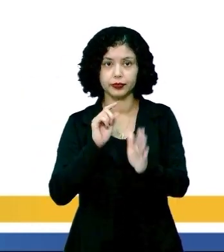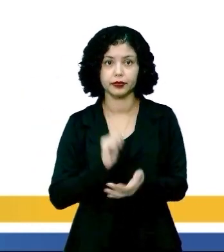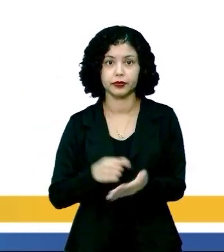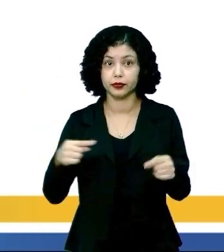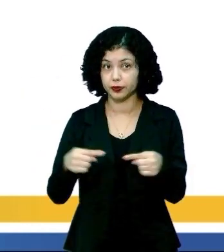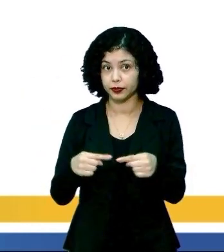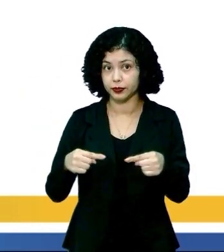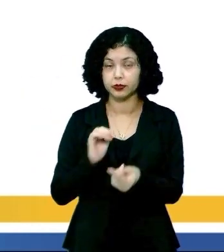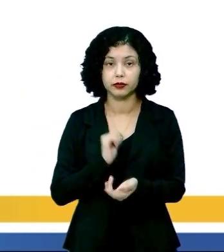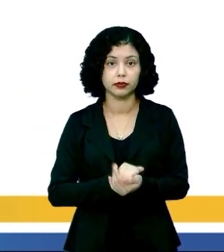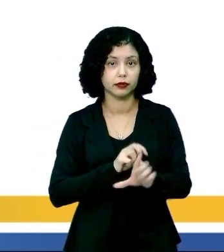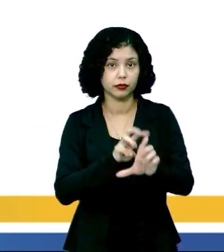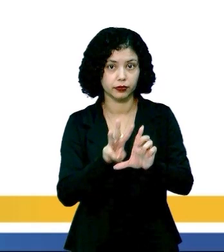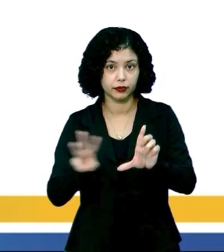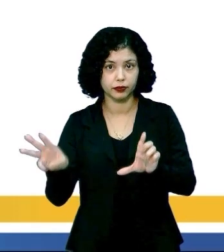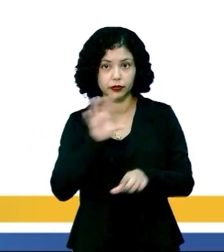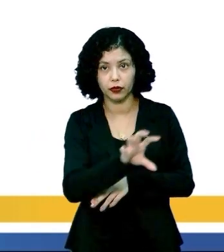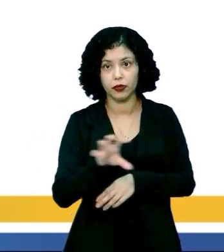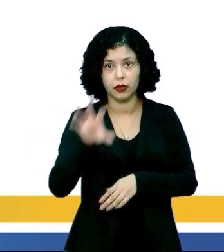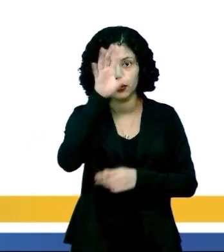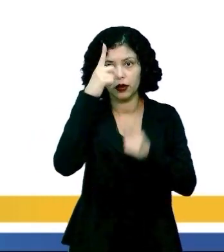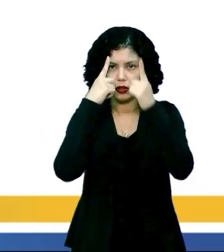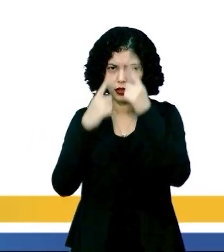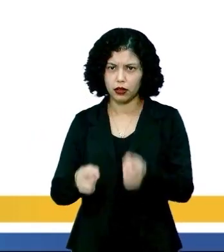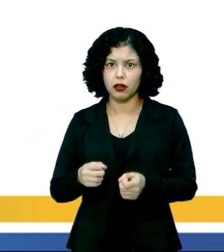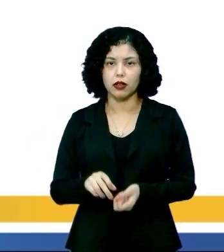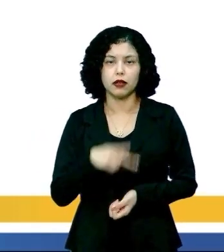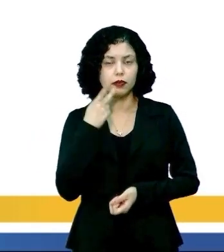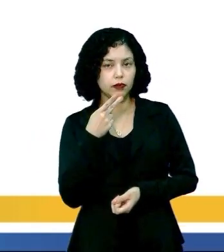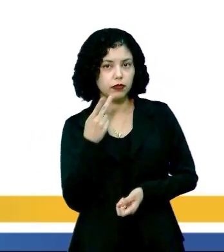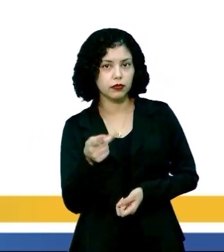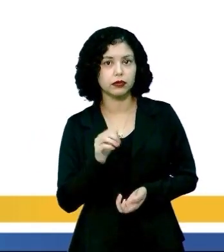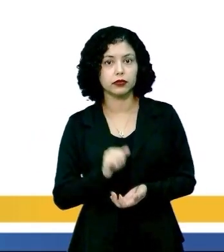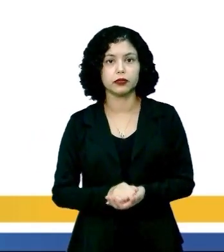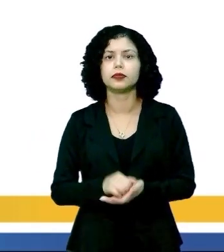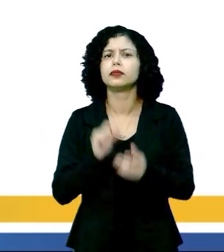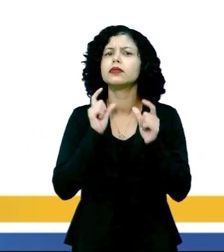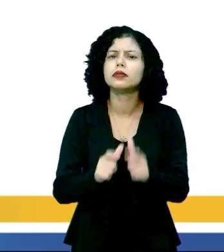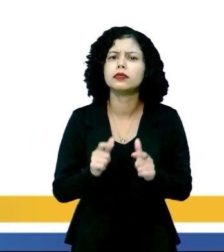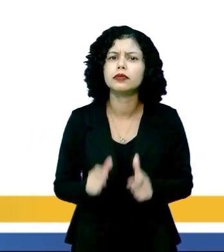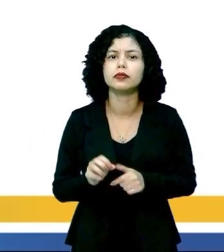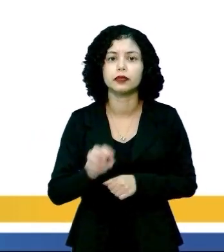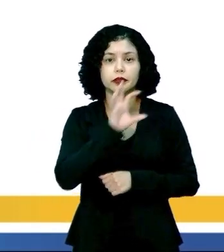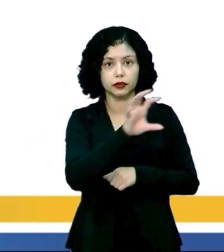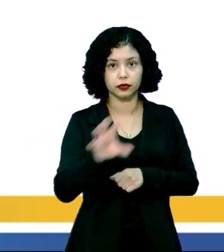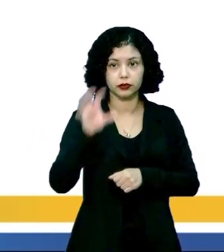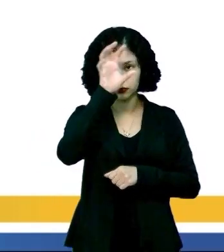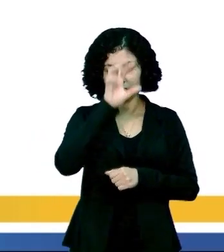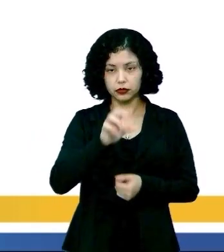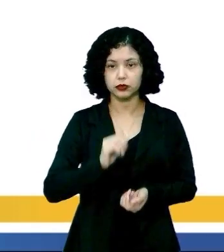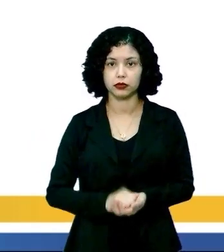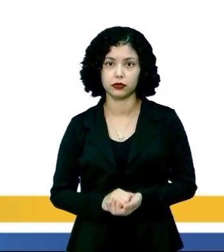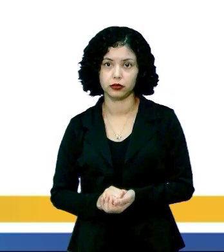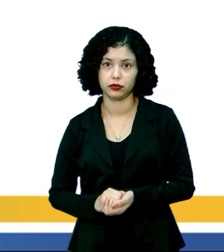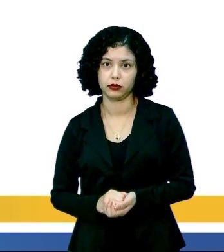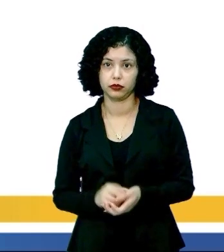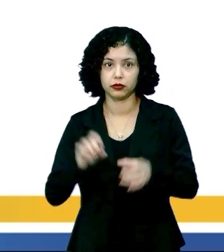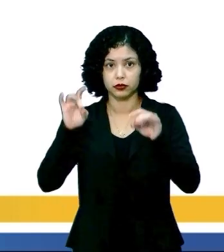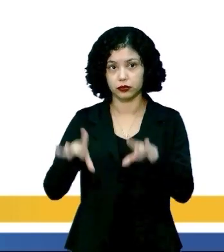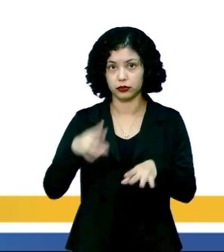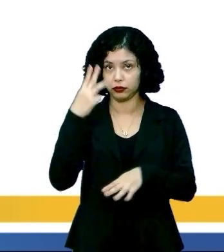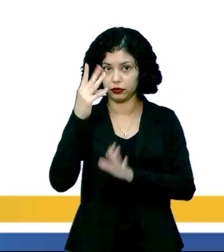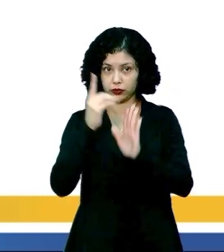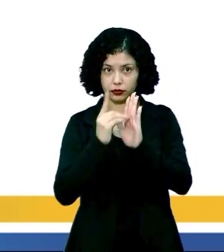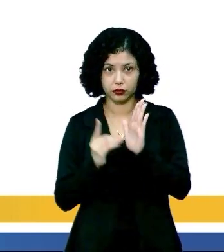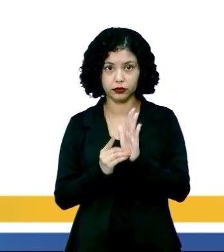De acordo com o site Mapa da Violência, eu citei a fonte. Tirei de onde? Lá do Mapa da Violência. Nas últimas